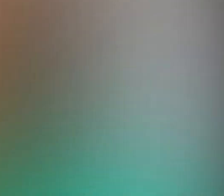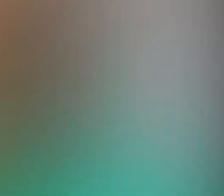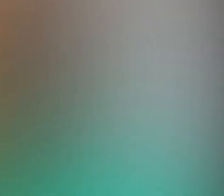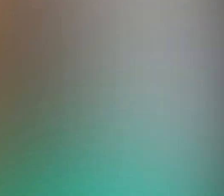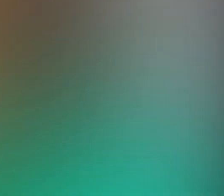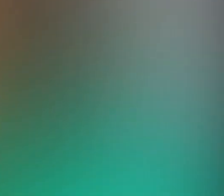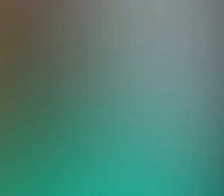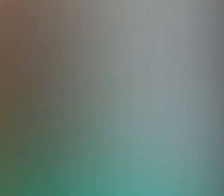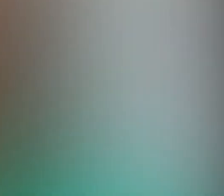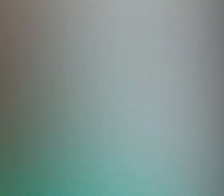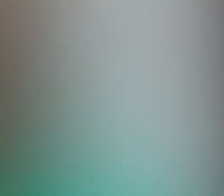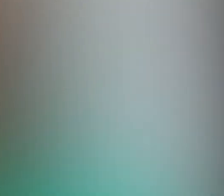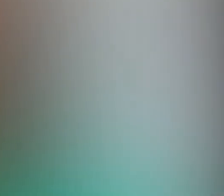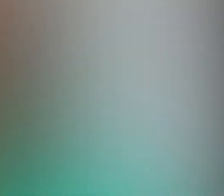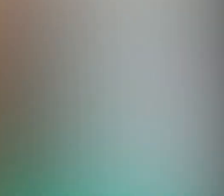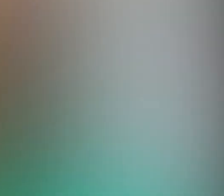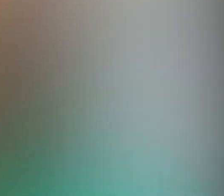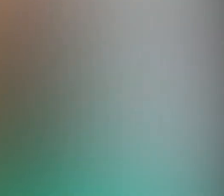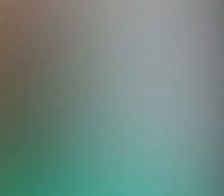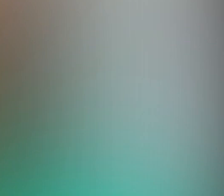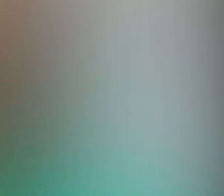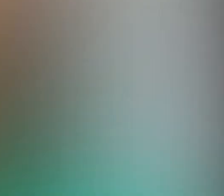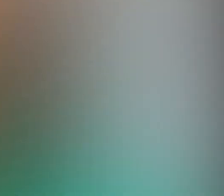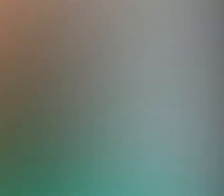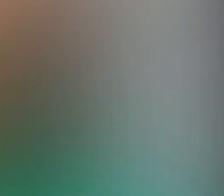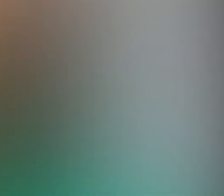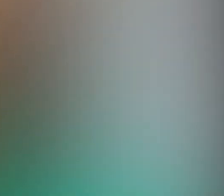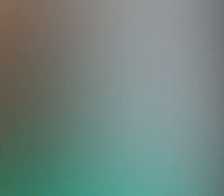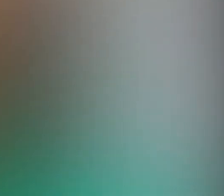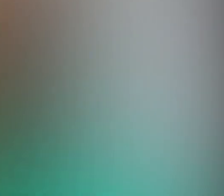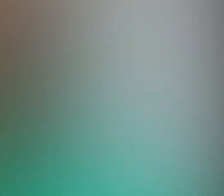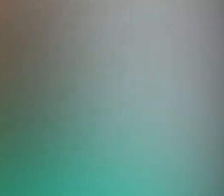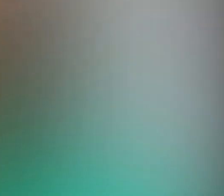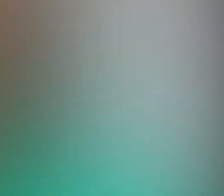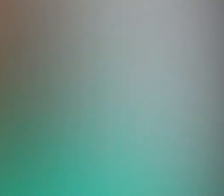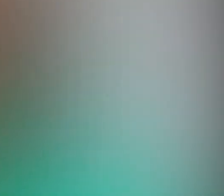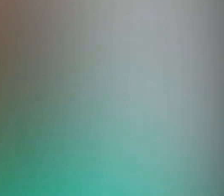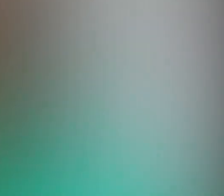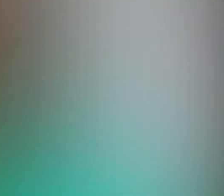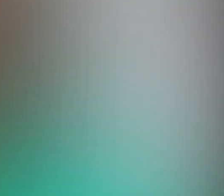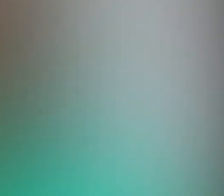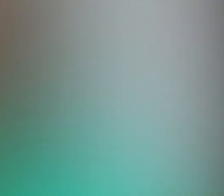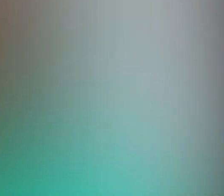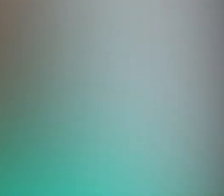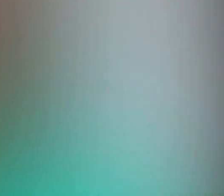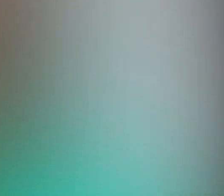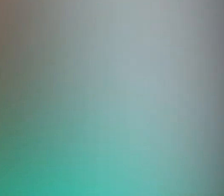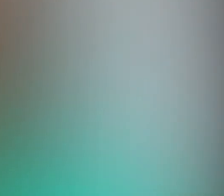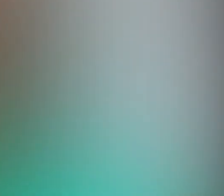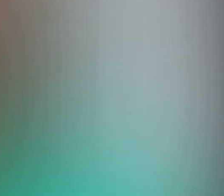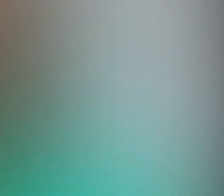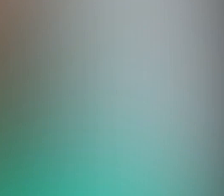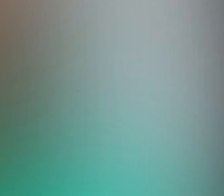intensificando cada dia nas nossas orações e vivendo o poder de transformar, que é o poder do Evangelho